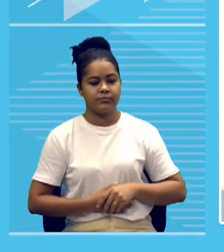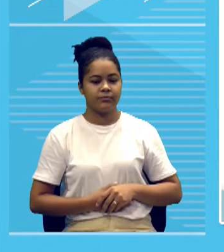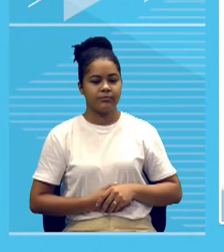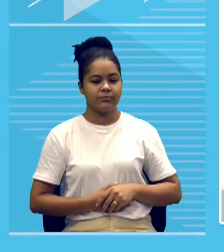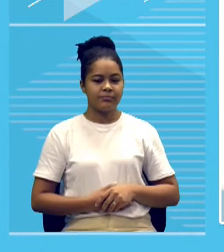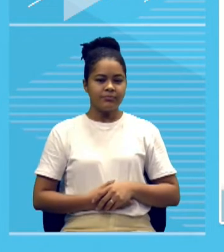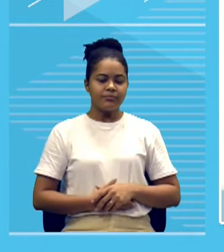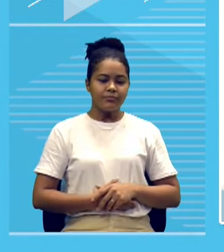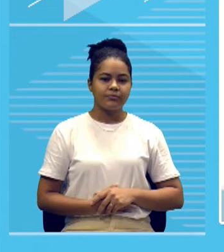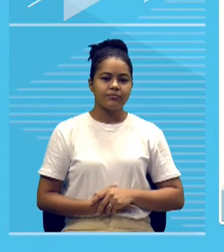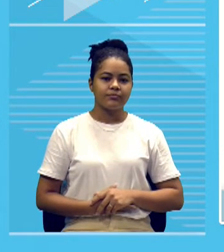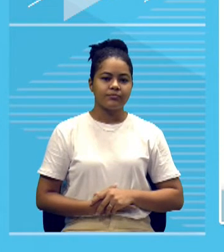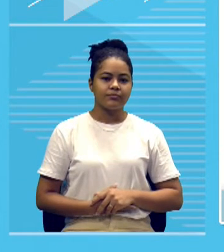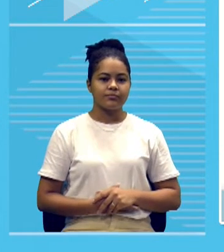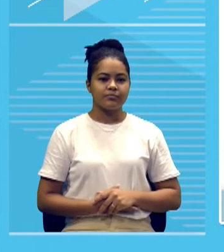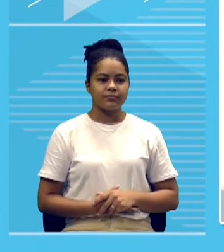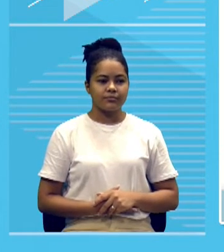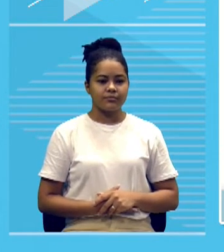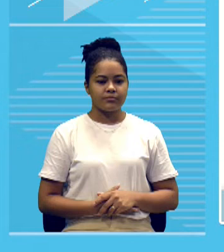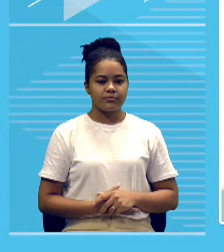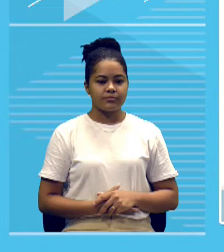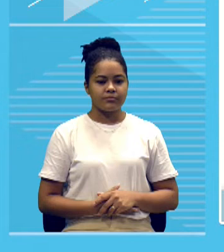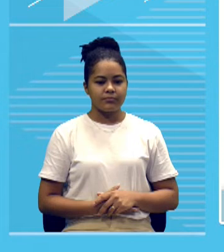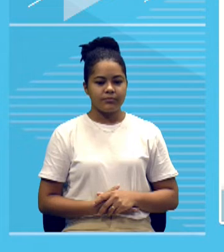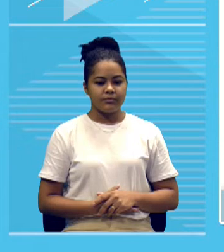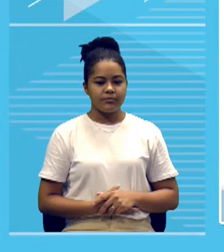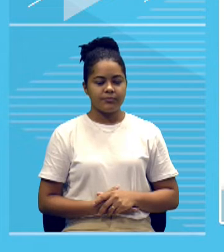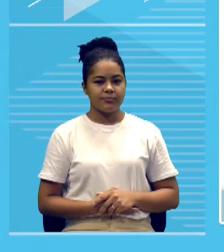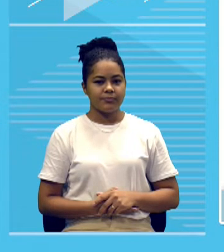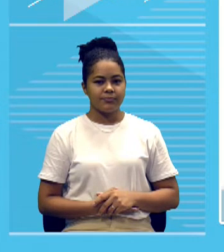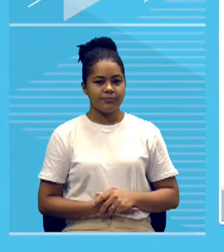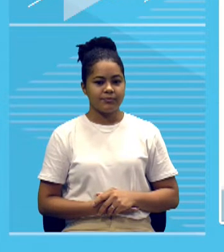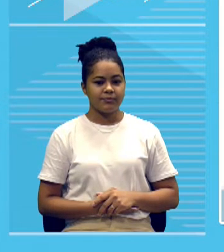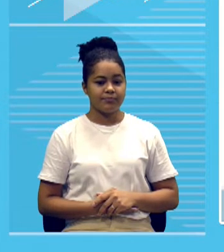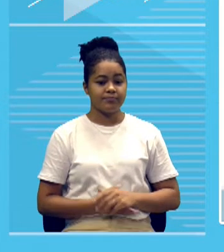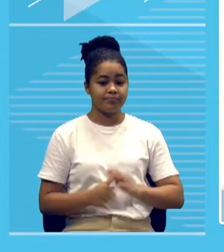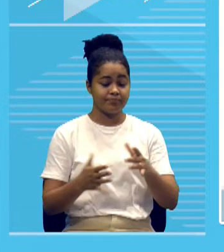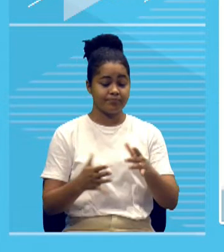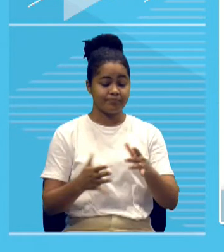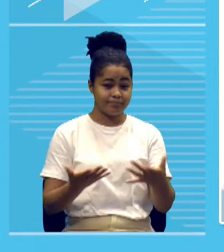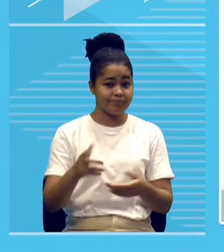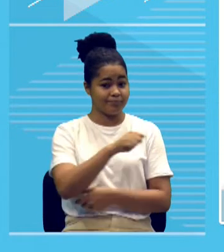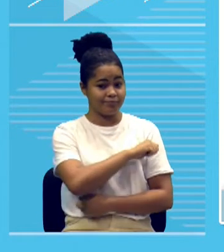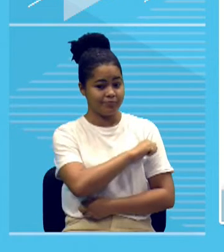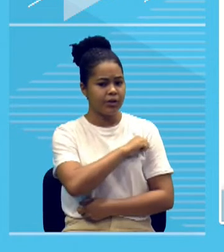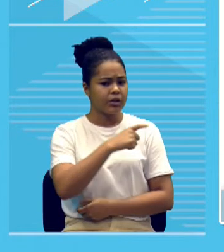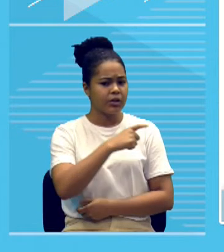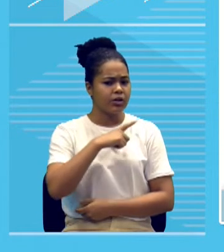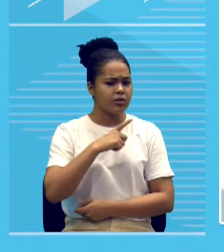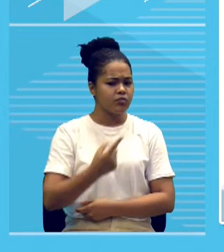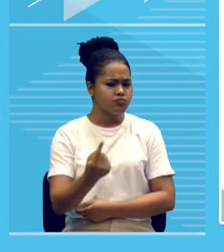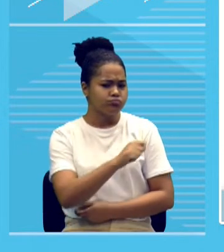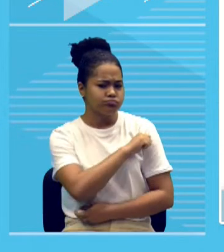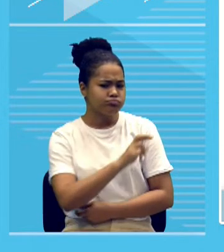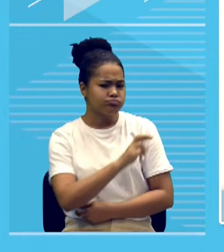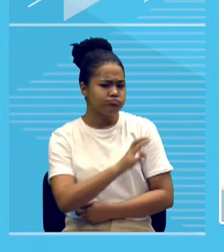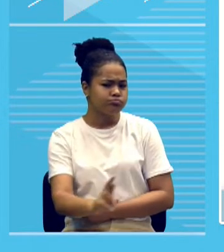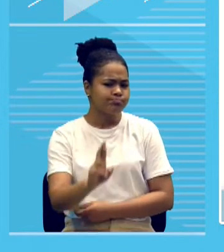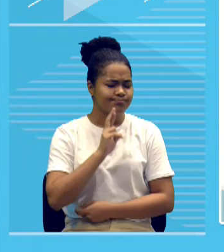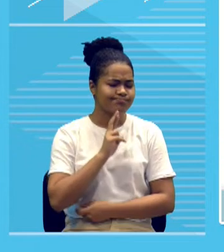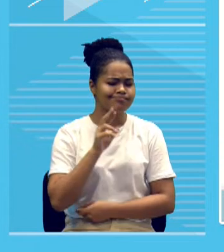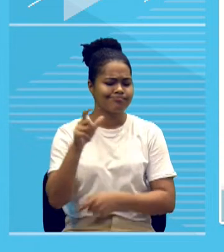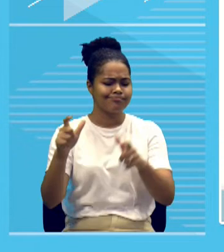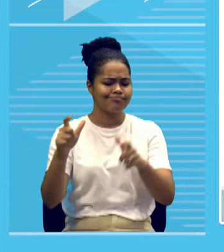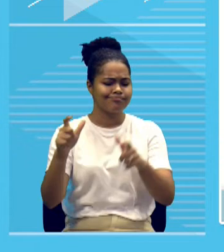Olá queridos alunos na cidade da minha amiga Francisca Souza não tem aerogerador ela mandou lá ó não pros onde eu moro aqui não